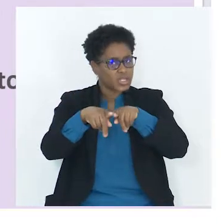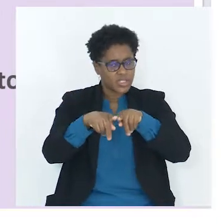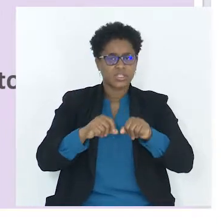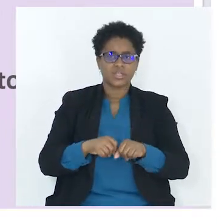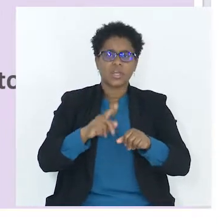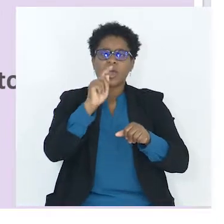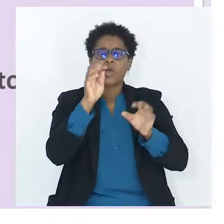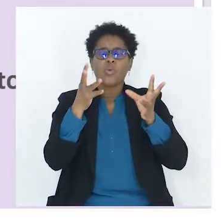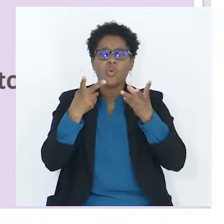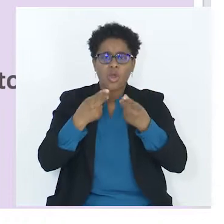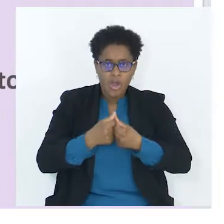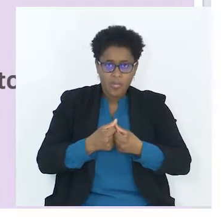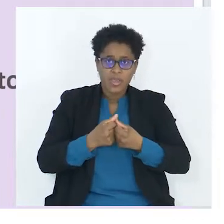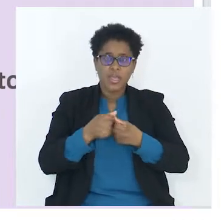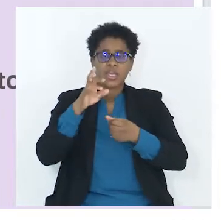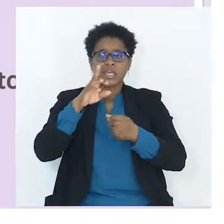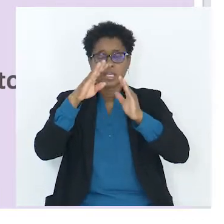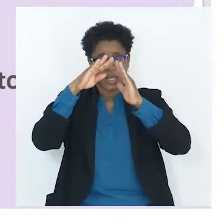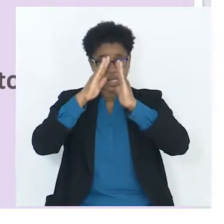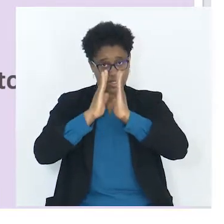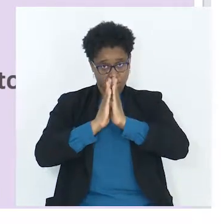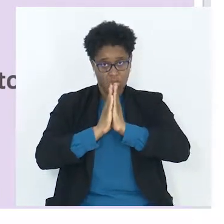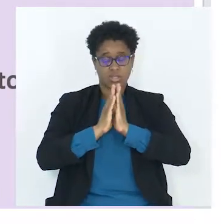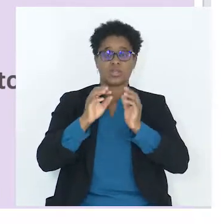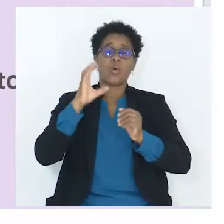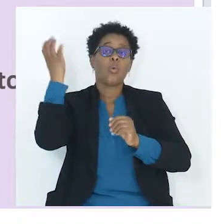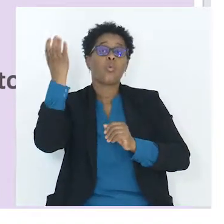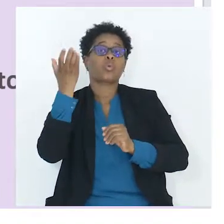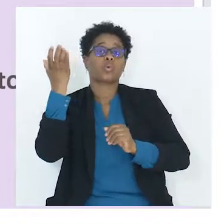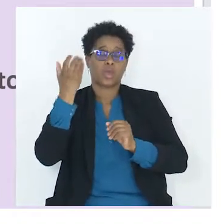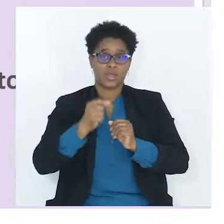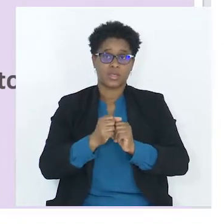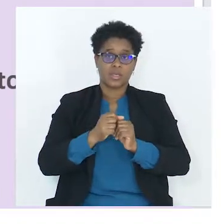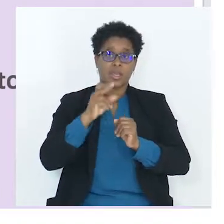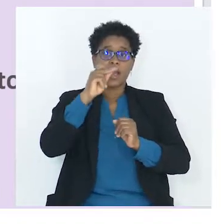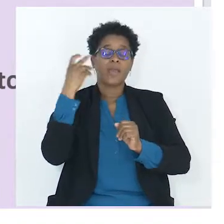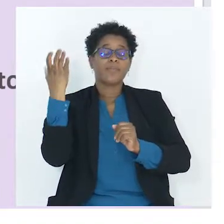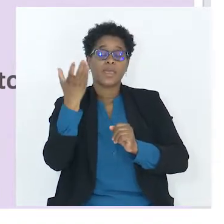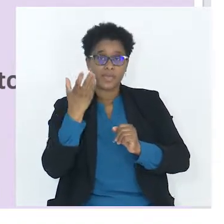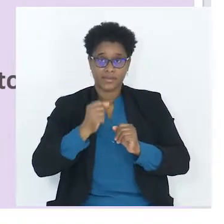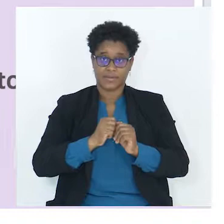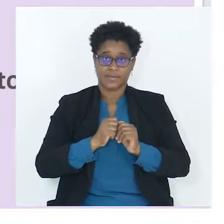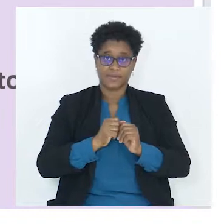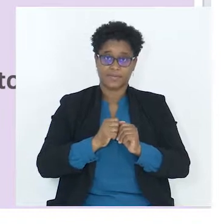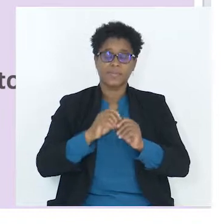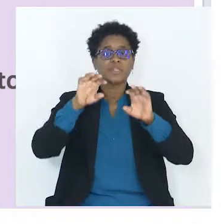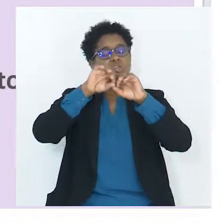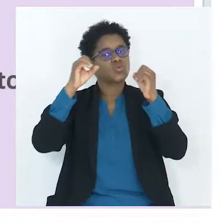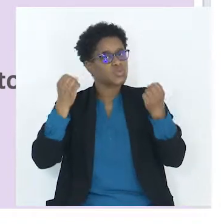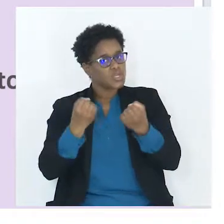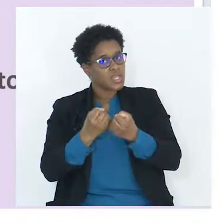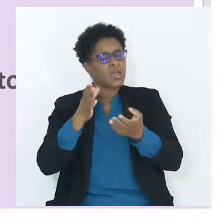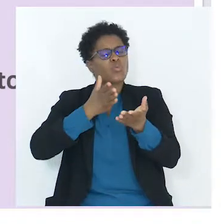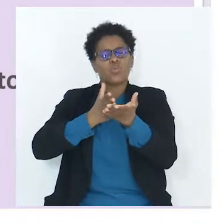mudanças políticas, econômicas, religiosas, culturais, ambientais